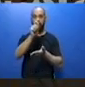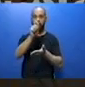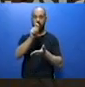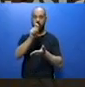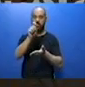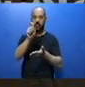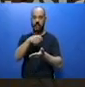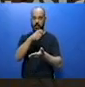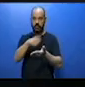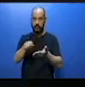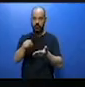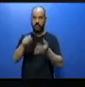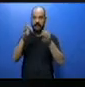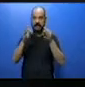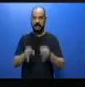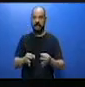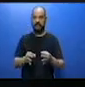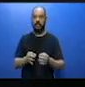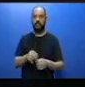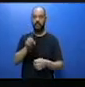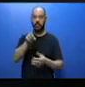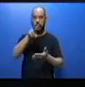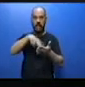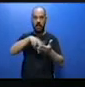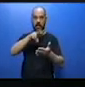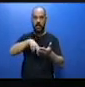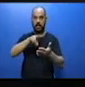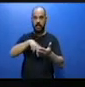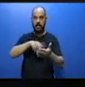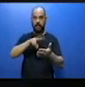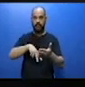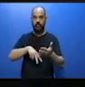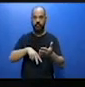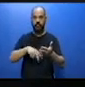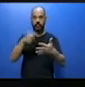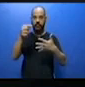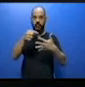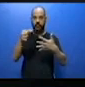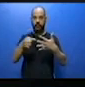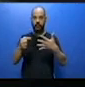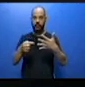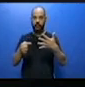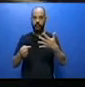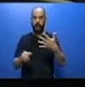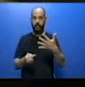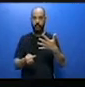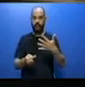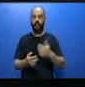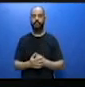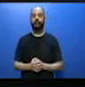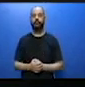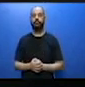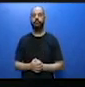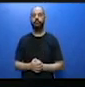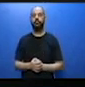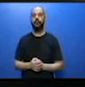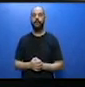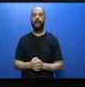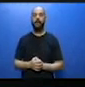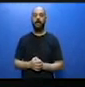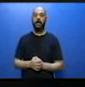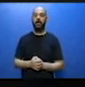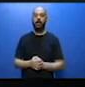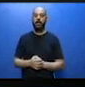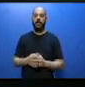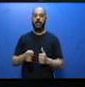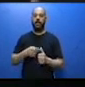alternativas corretas. Leiam as alternativas, provavelmente tem mais de uma. Número